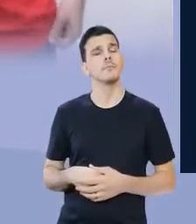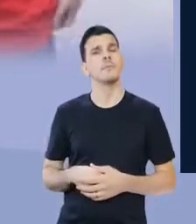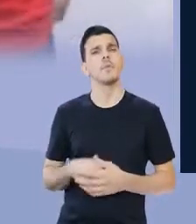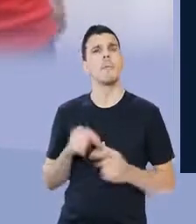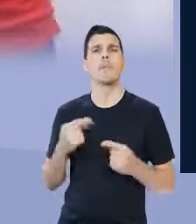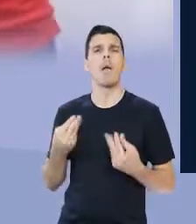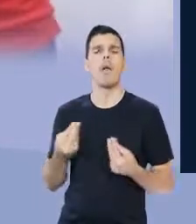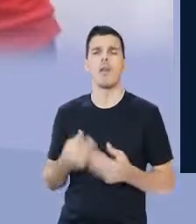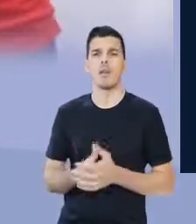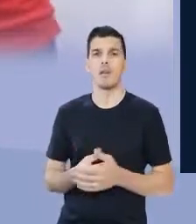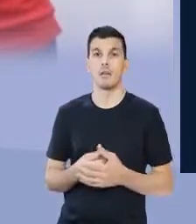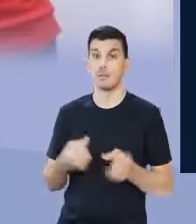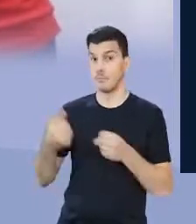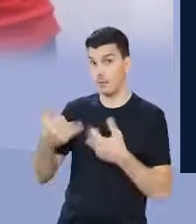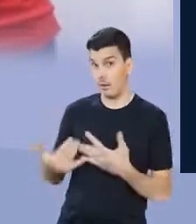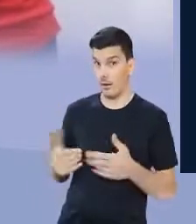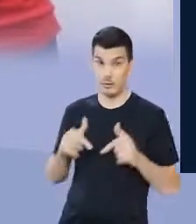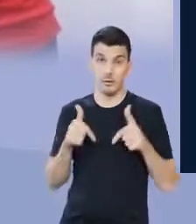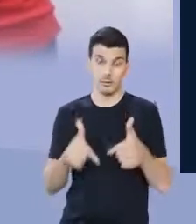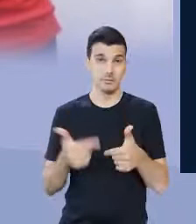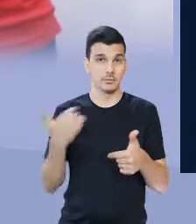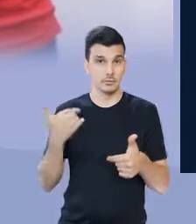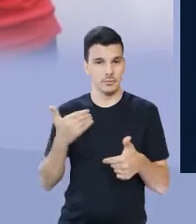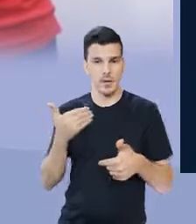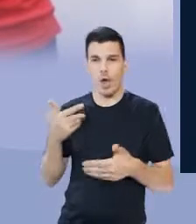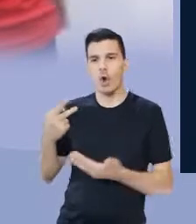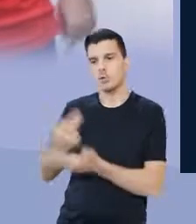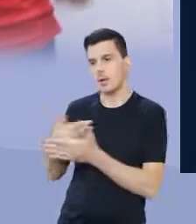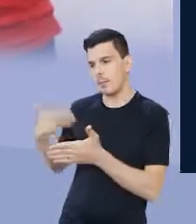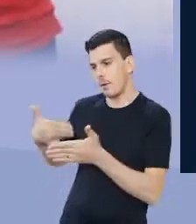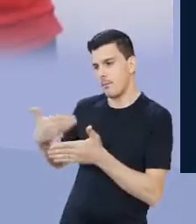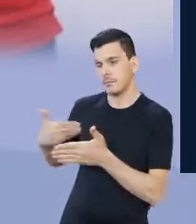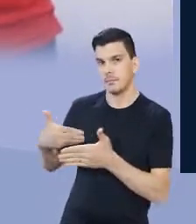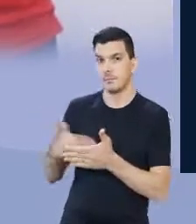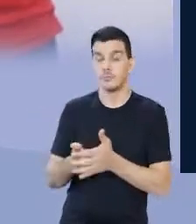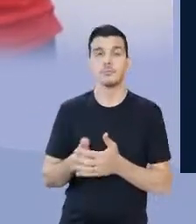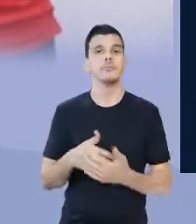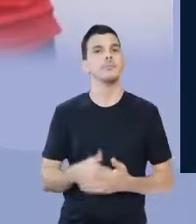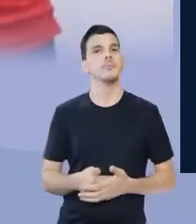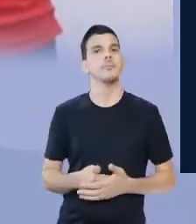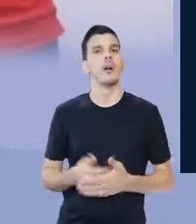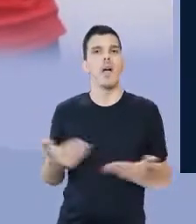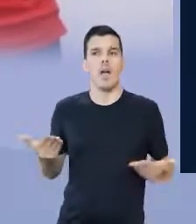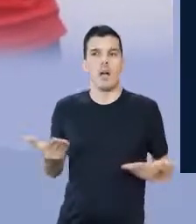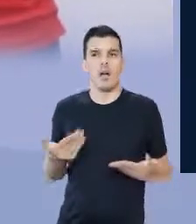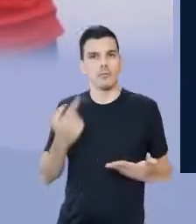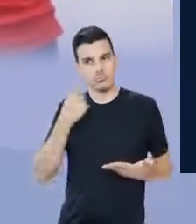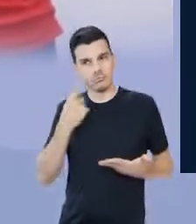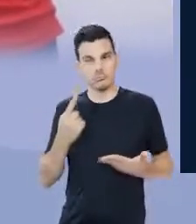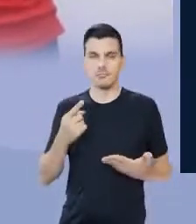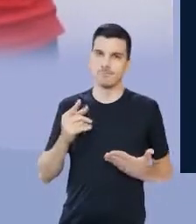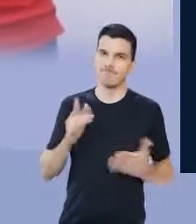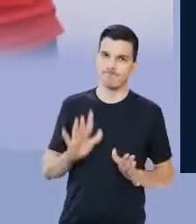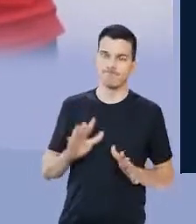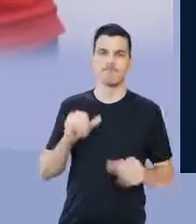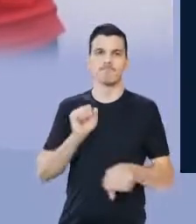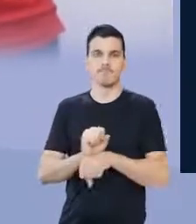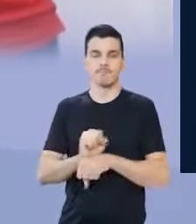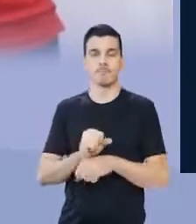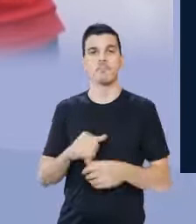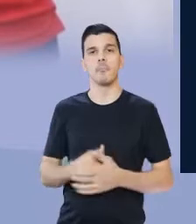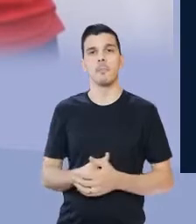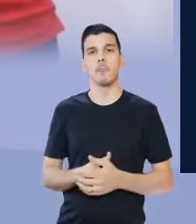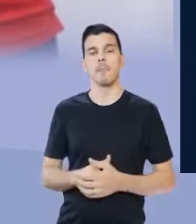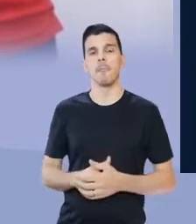contínuo? Para descrever ações que estavam em andamento no passado. Uma ação que estava acontecendo quando o outro inicia, interrompendo ou não.